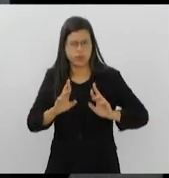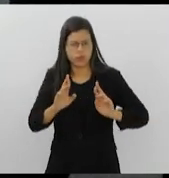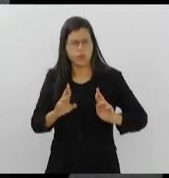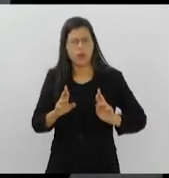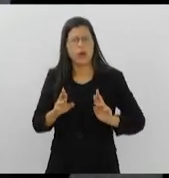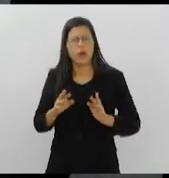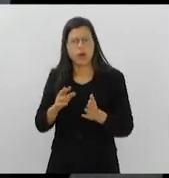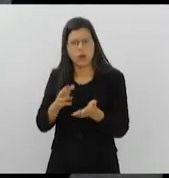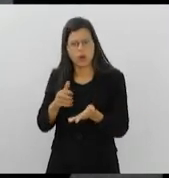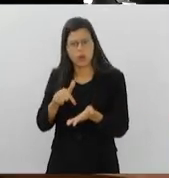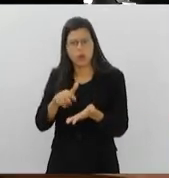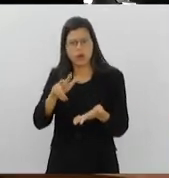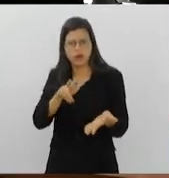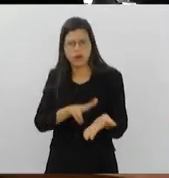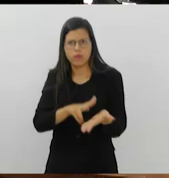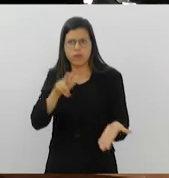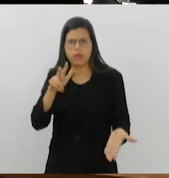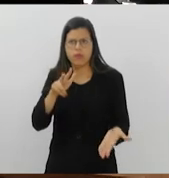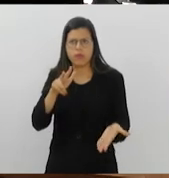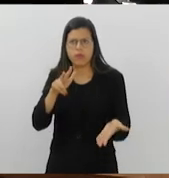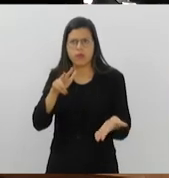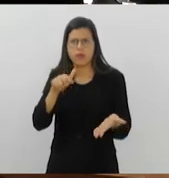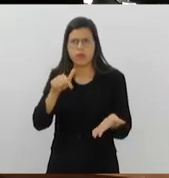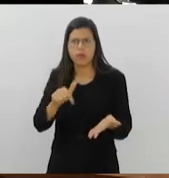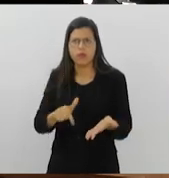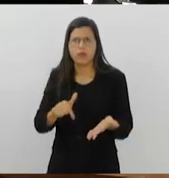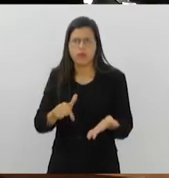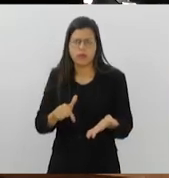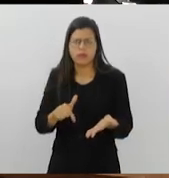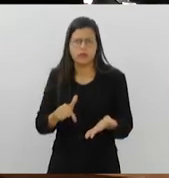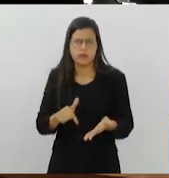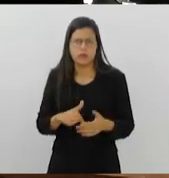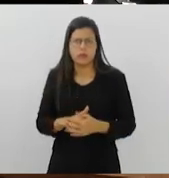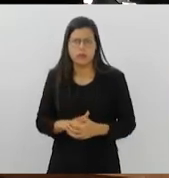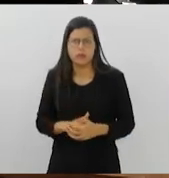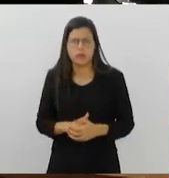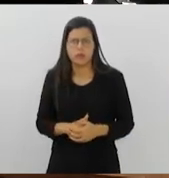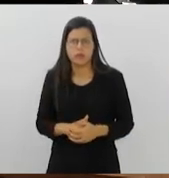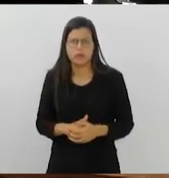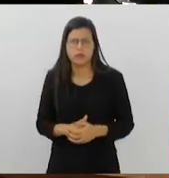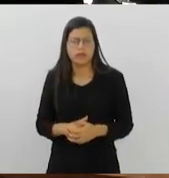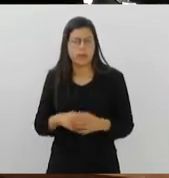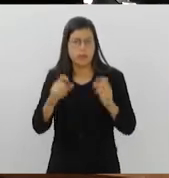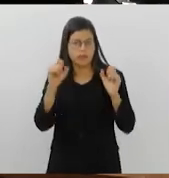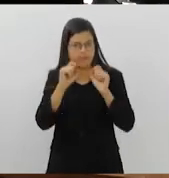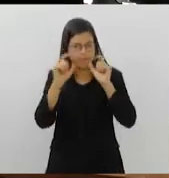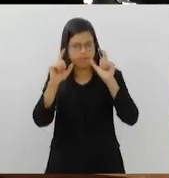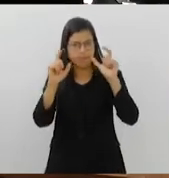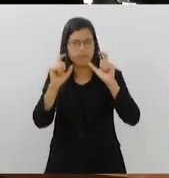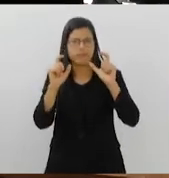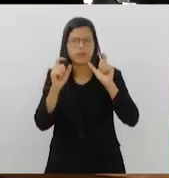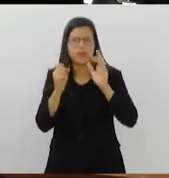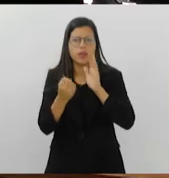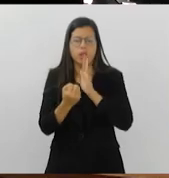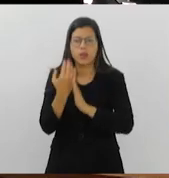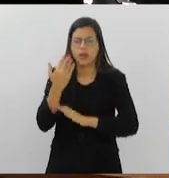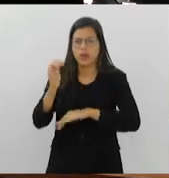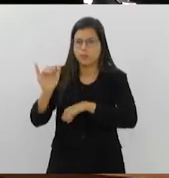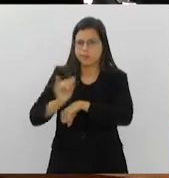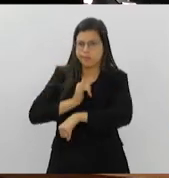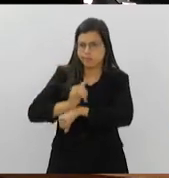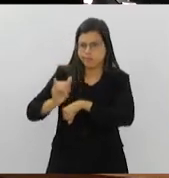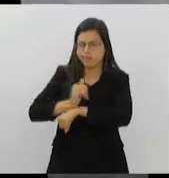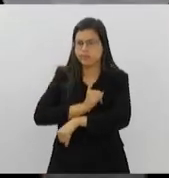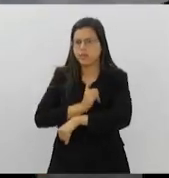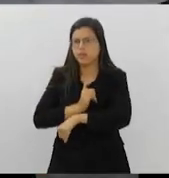sancionado e que isso vire uma grande campanha efetiva para alertar e criar instrumentos